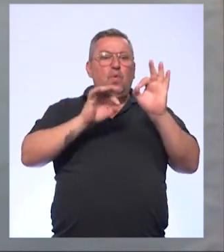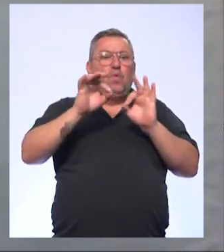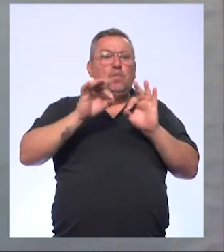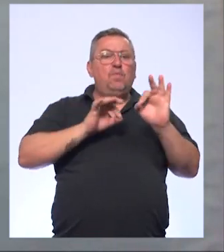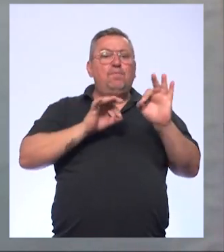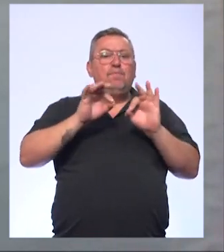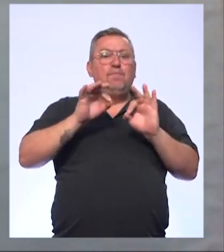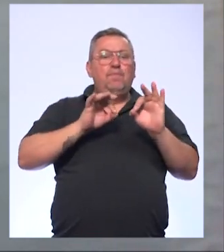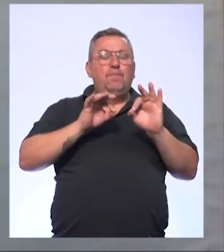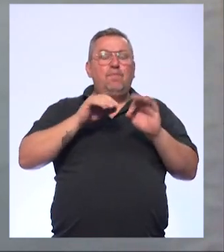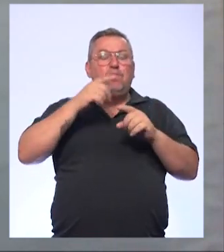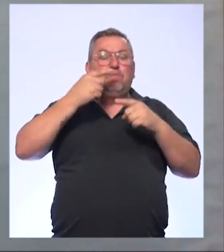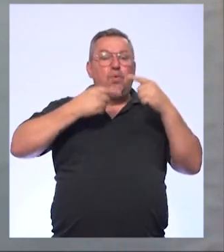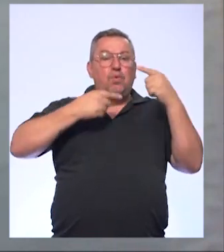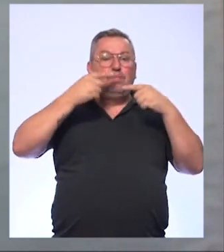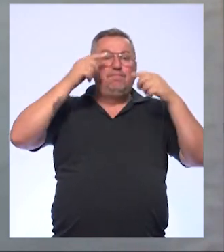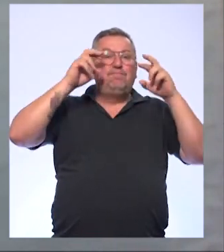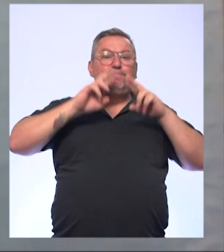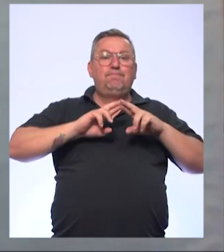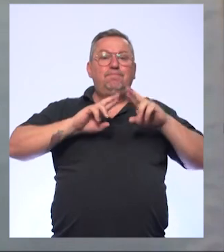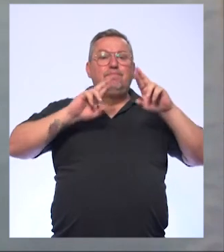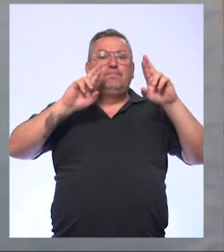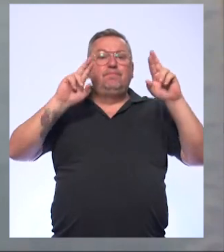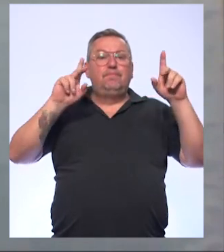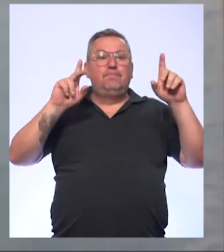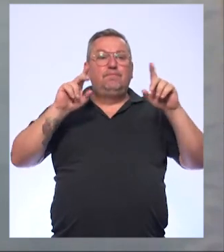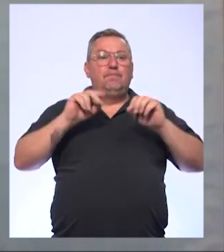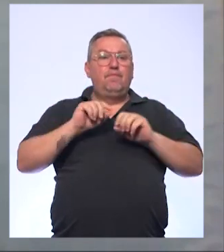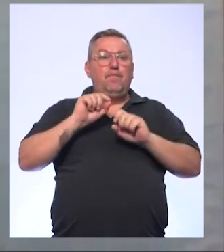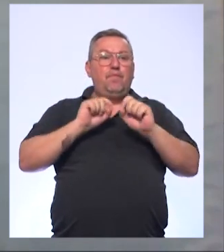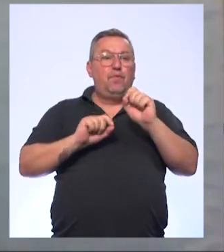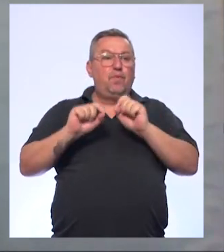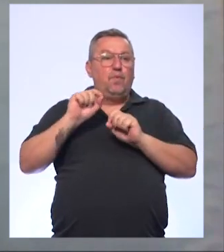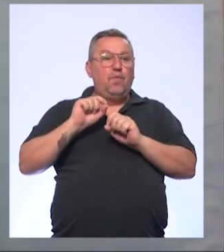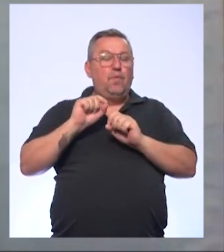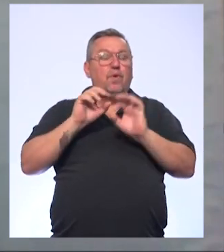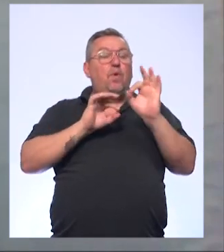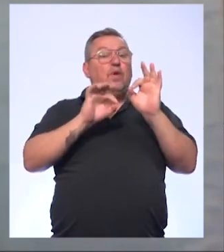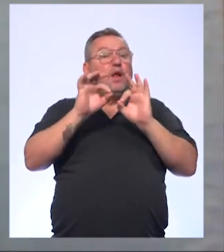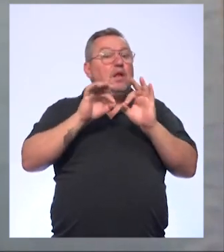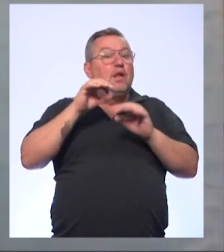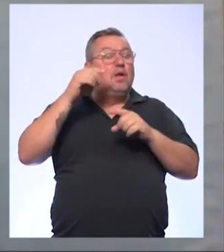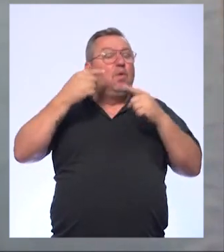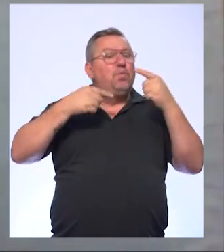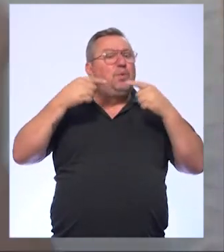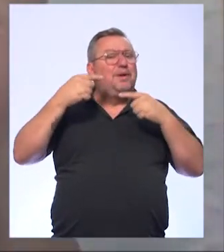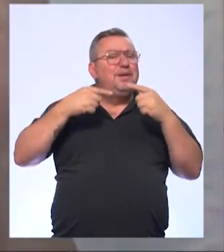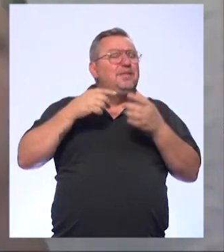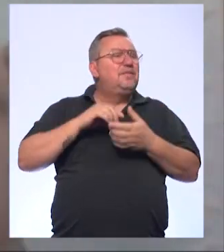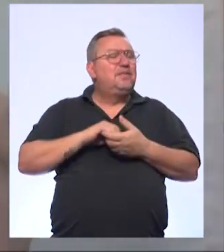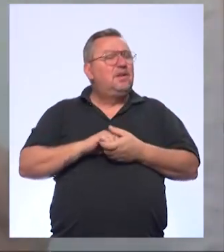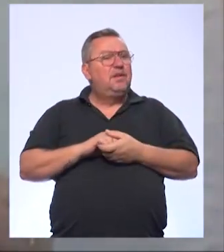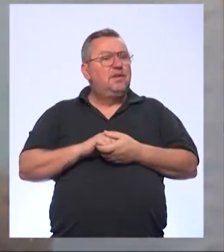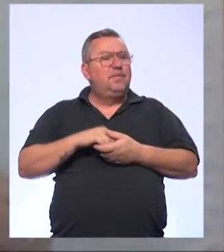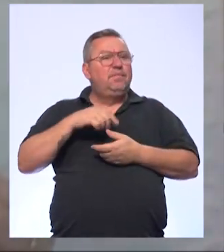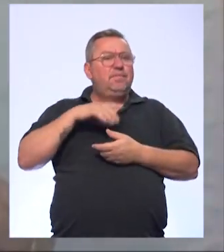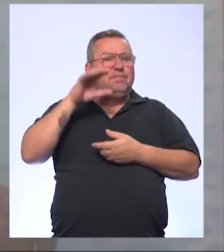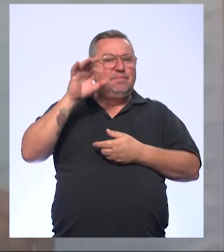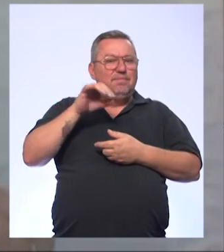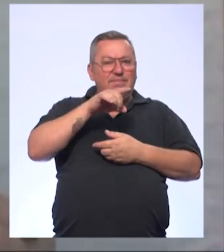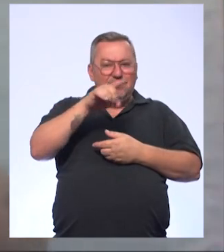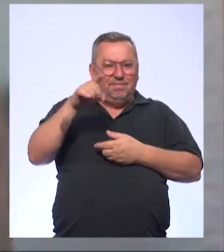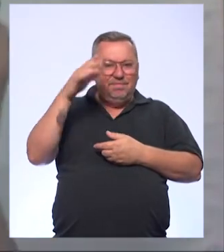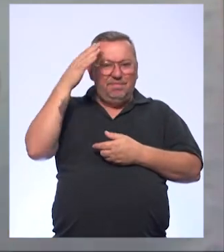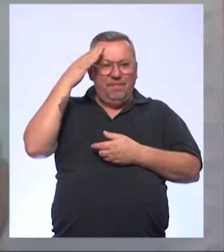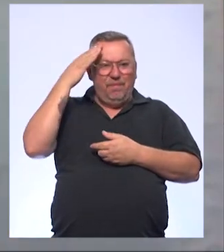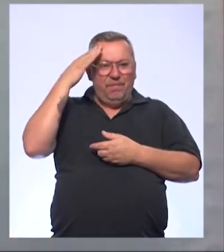organizações políticas diferentes. O que é uma organização política, professora? Eu tenho certeza que o sexto ano